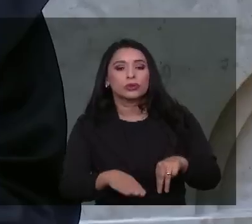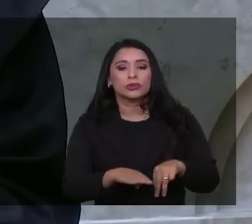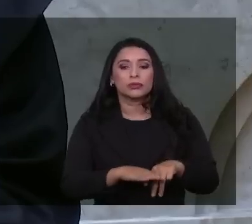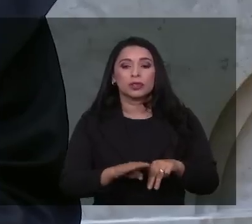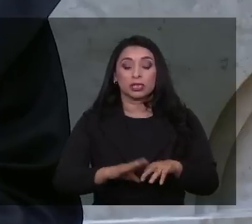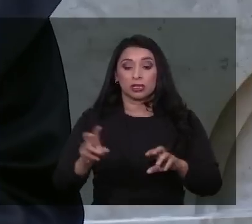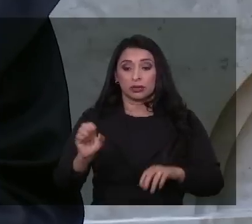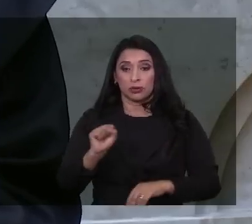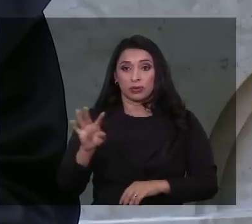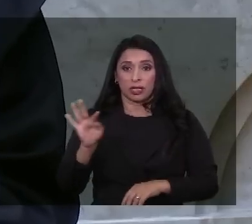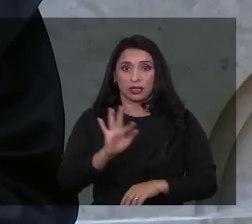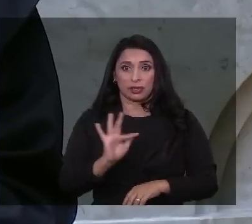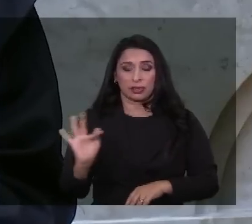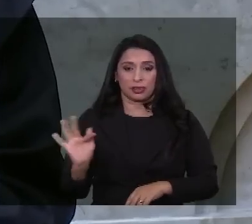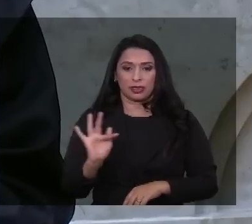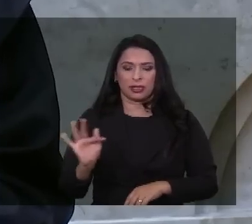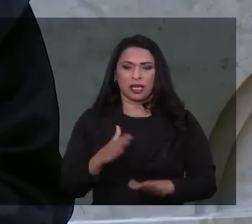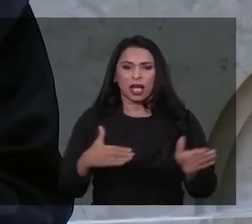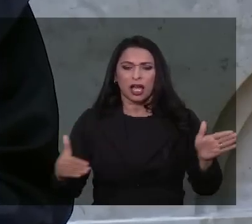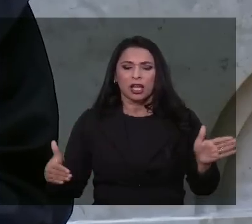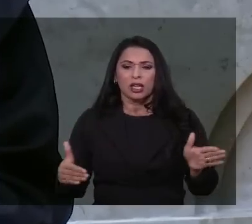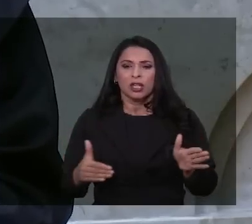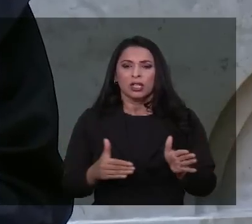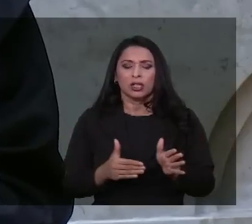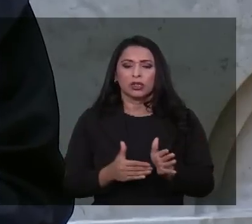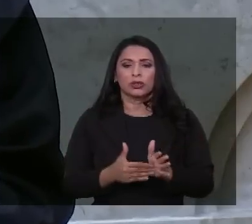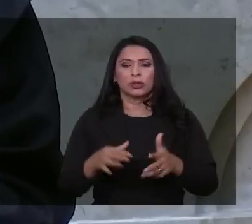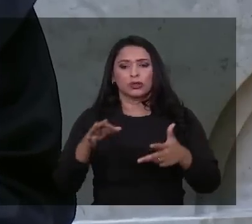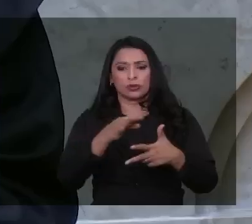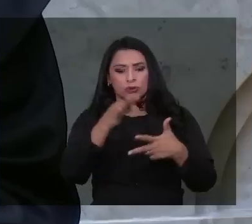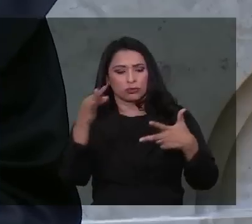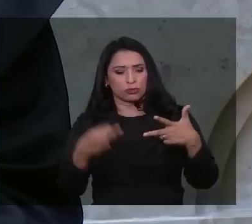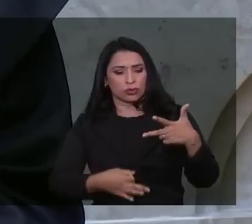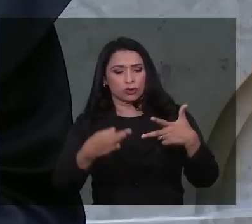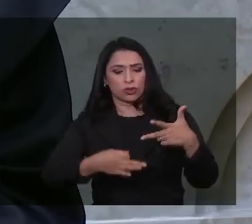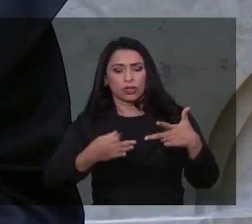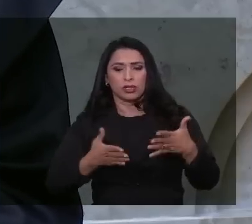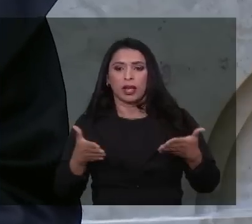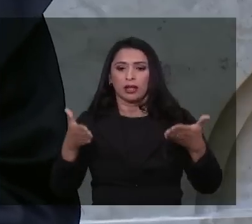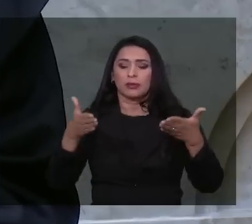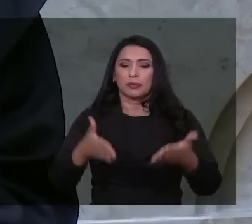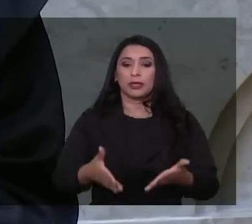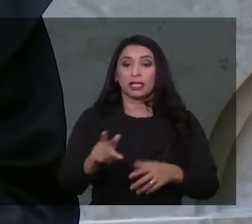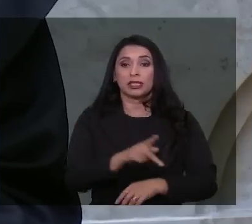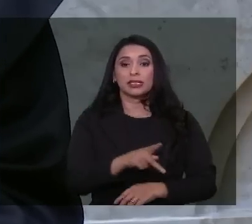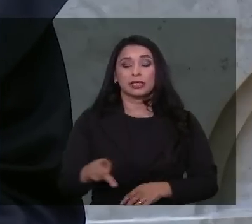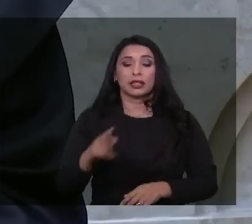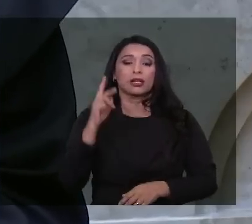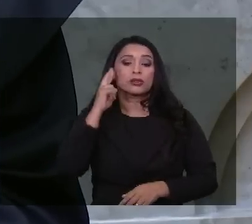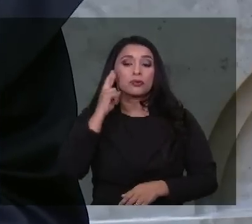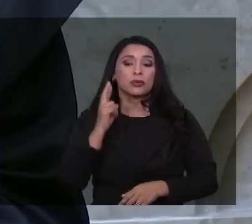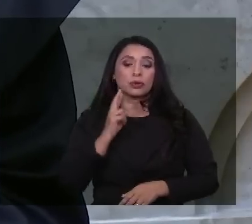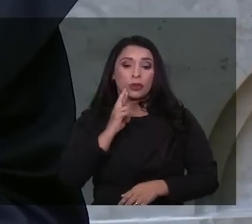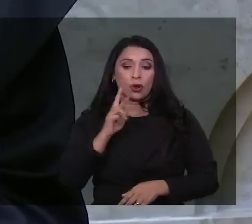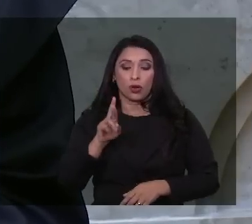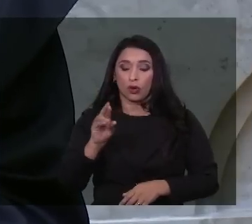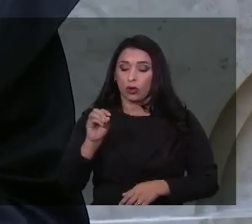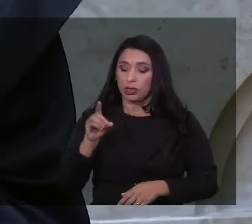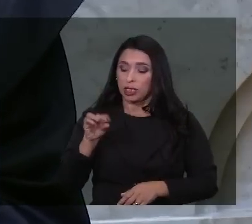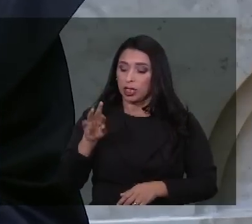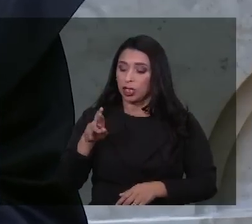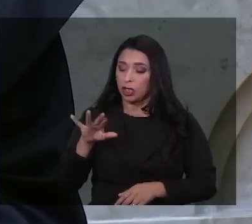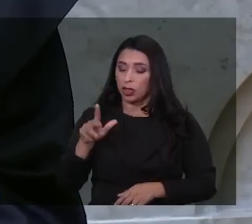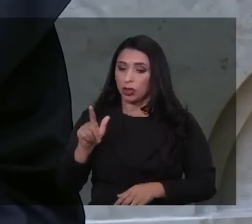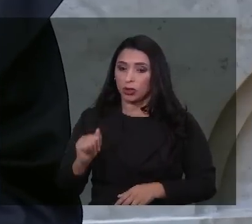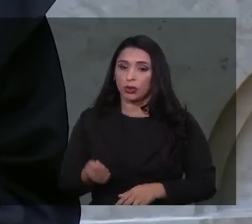e ainda todos os integrantes do Poder Judiciário do Brasil. O presidente do Senado Federal, o senador Rodrigo Pacheco, a pessoa de quem cumprimento todas